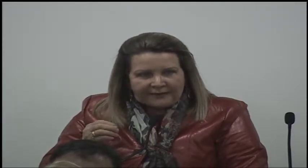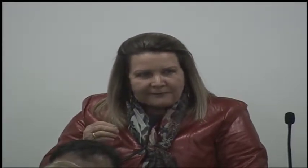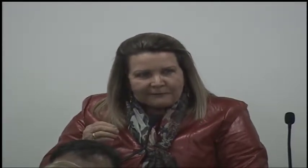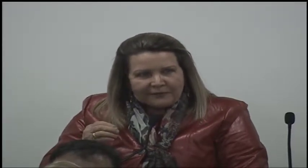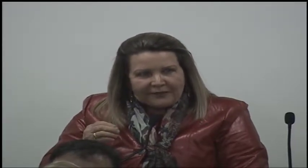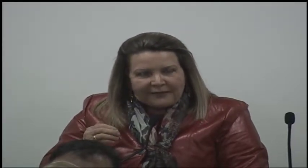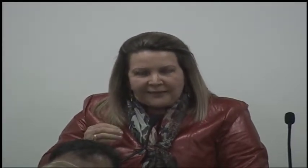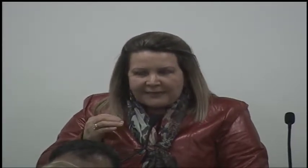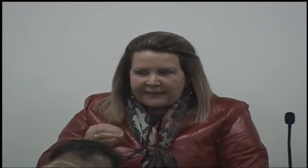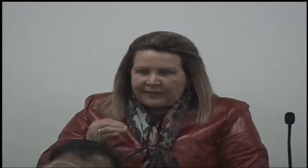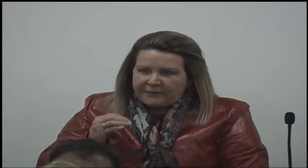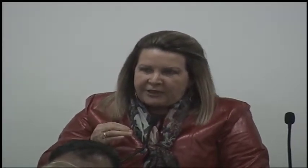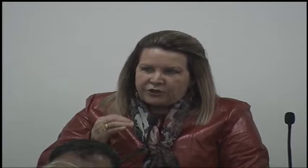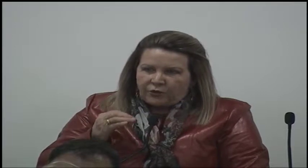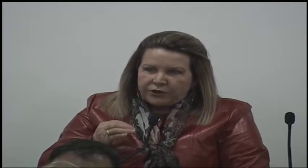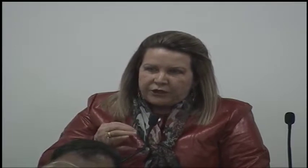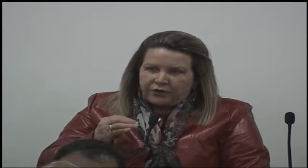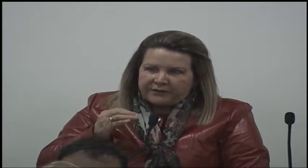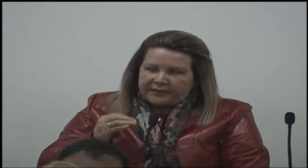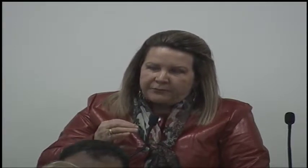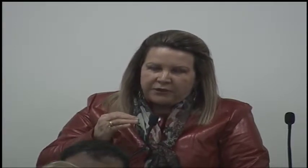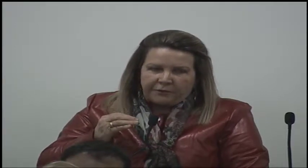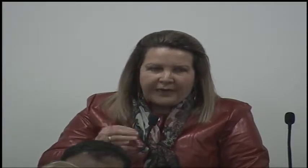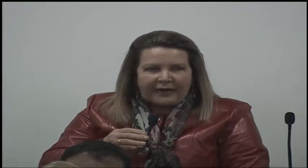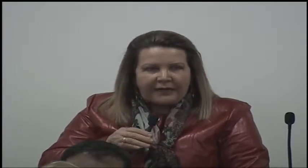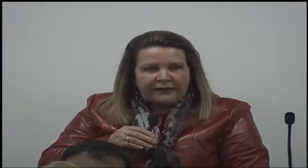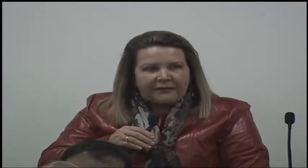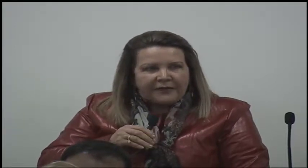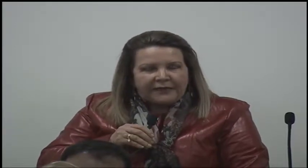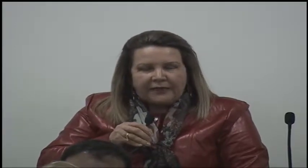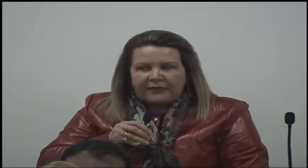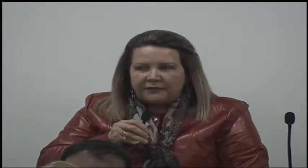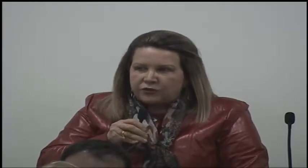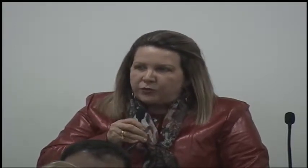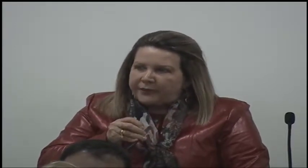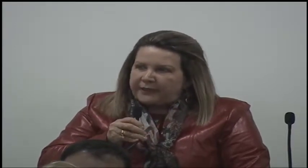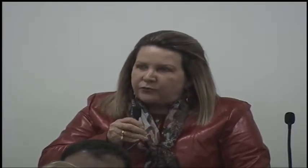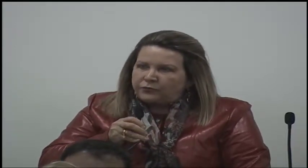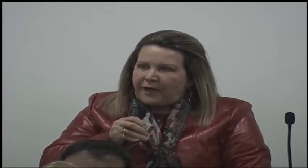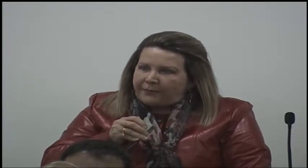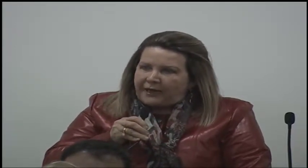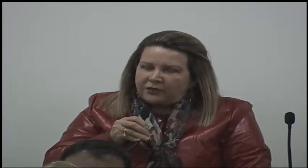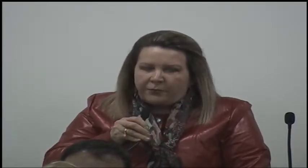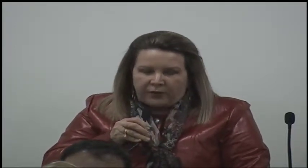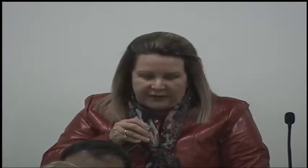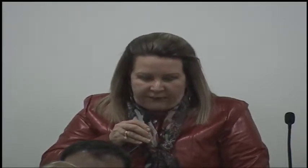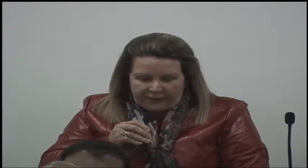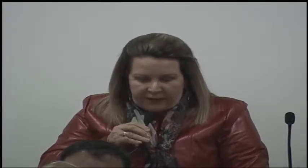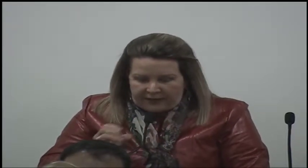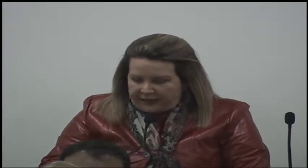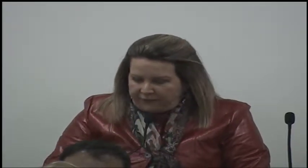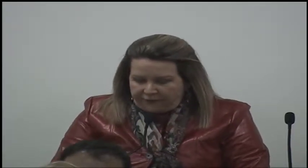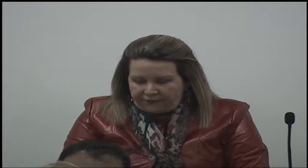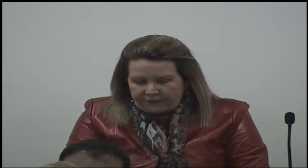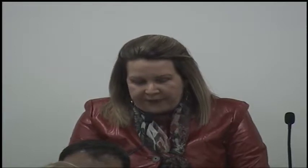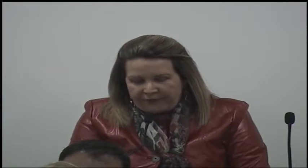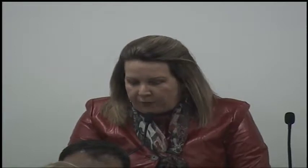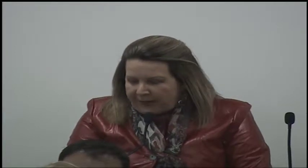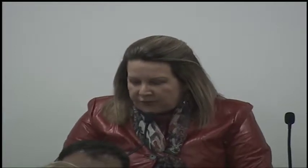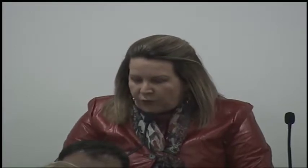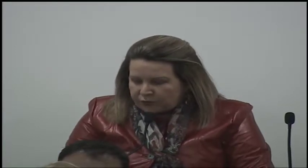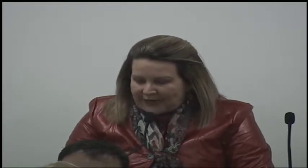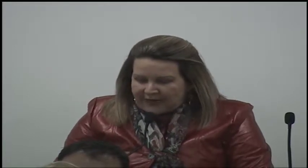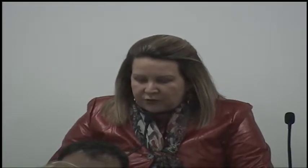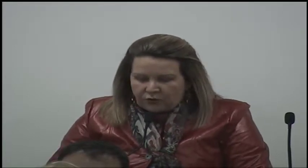trás e é exatamente onde nós temos que pegar e descobrir um trabalho que possa ser